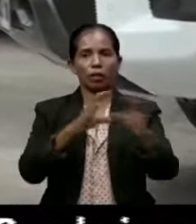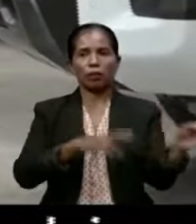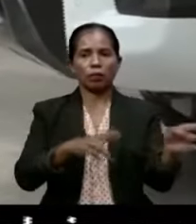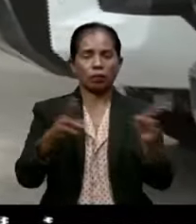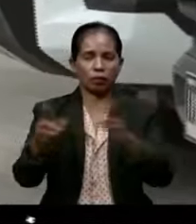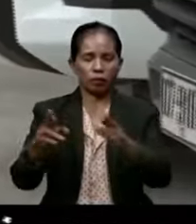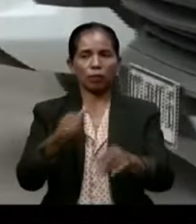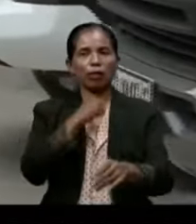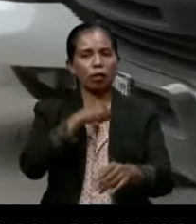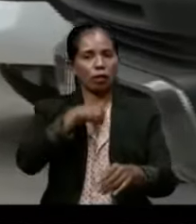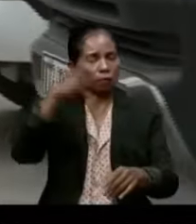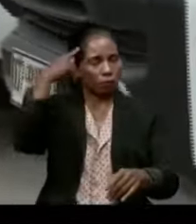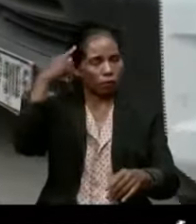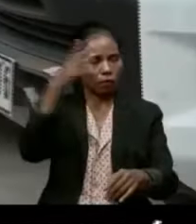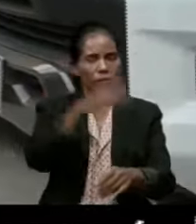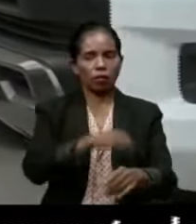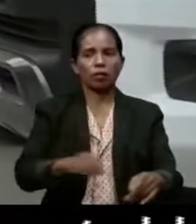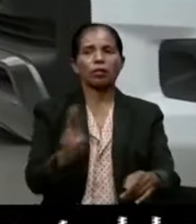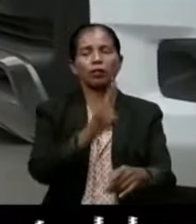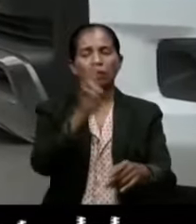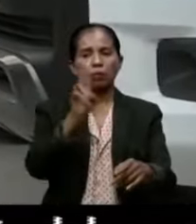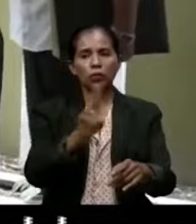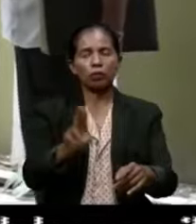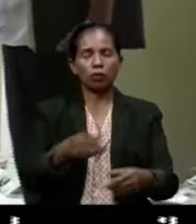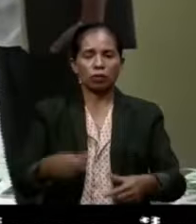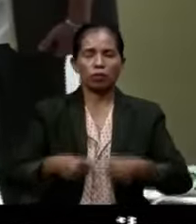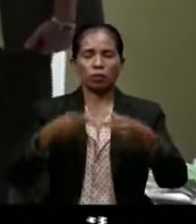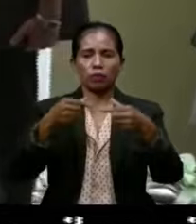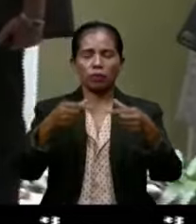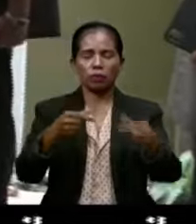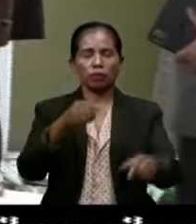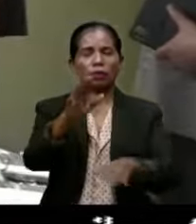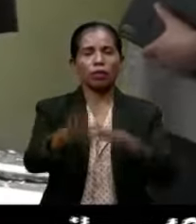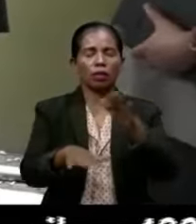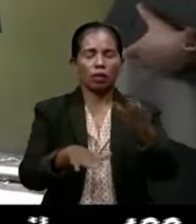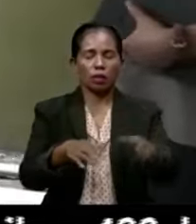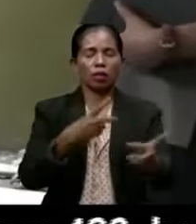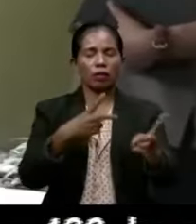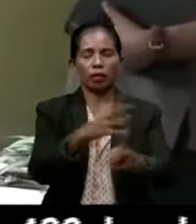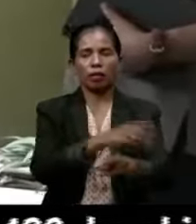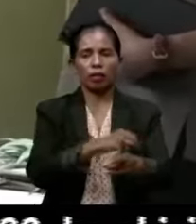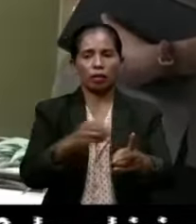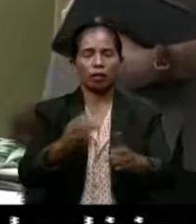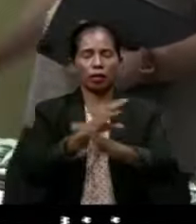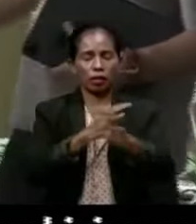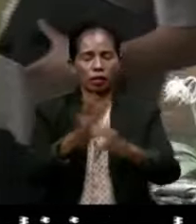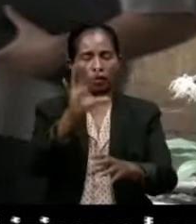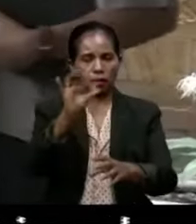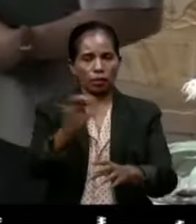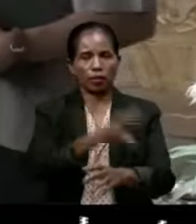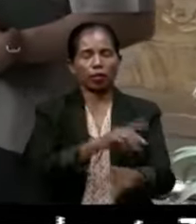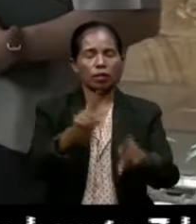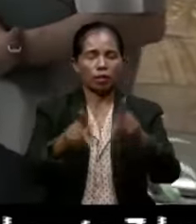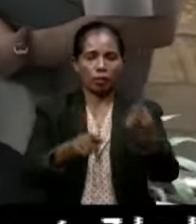ba Santo Padre Papa Francisco ne bese utiliza o de fobensão pastarani sira yata sitolo no iha carreta sia ba delegação